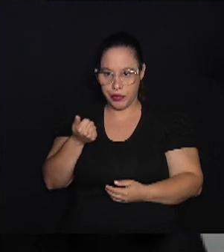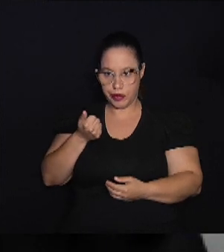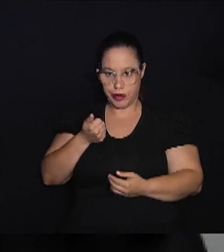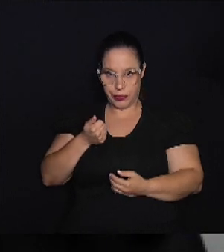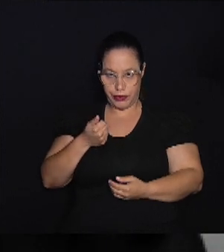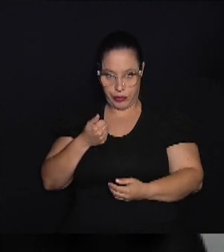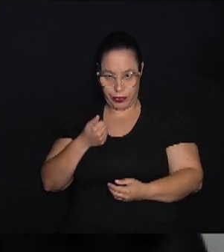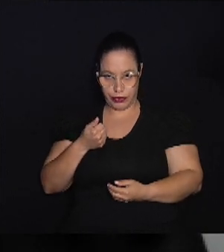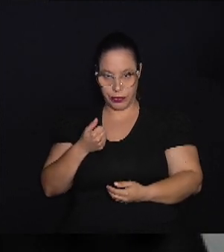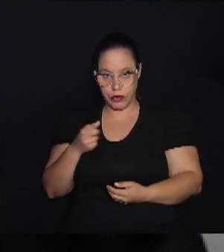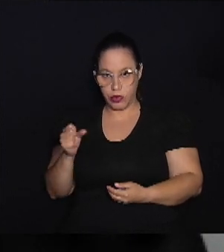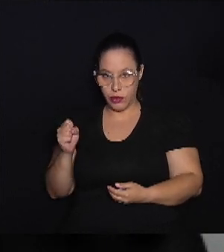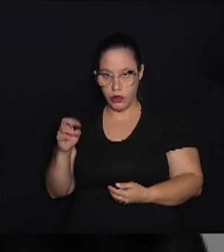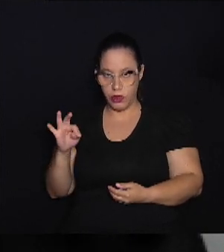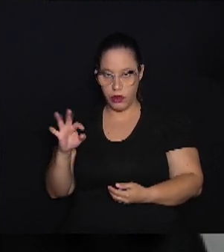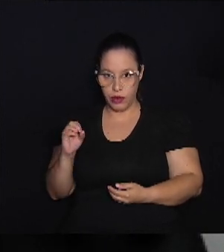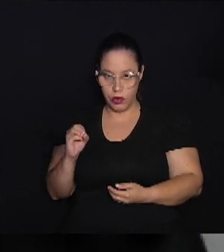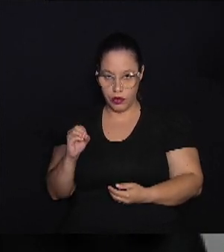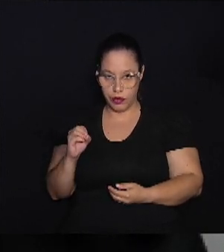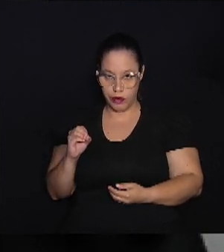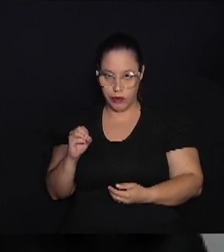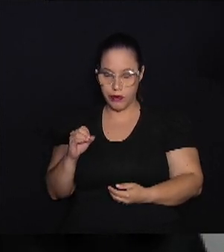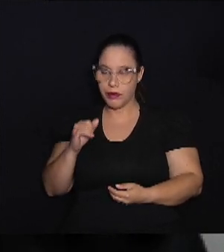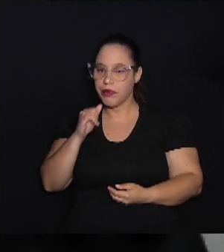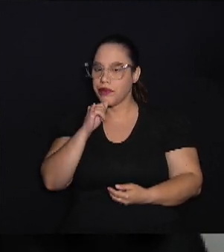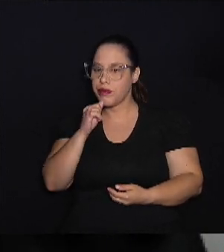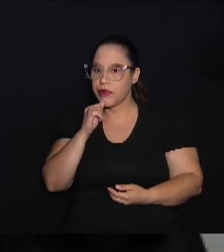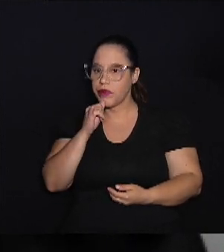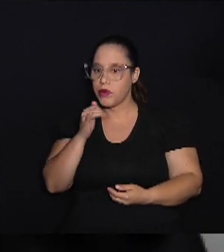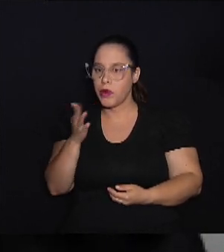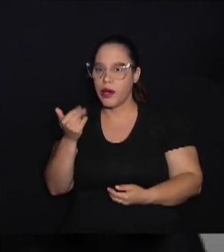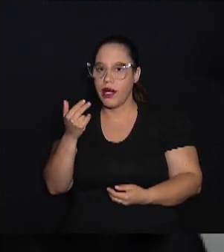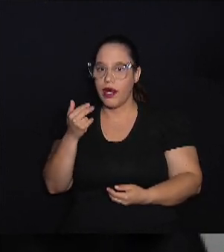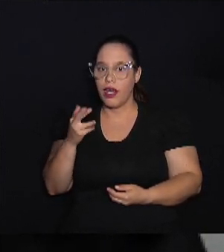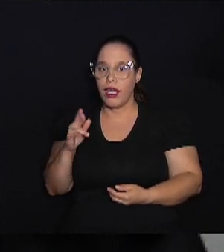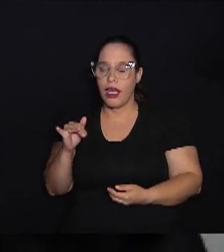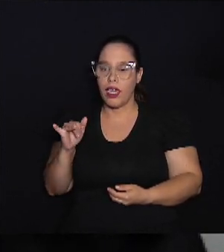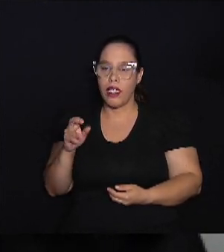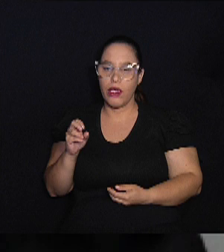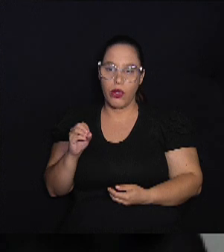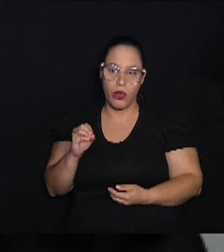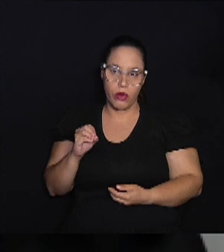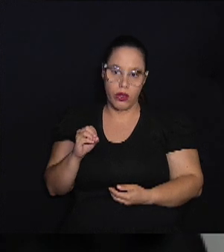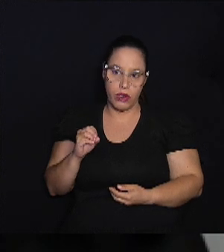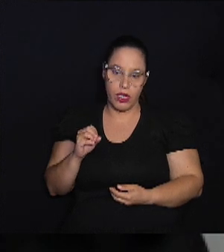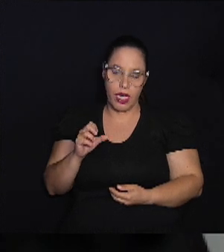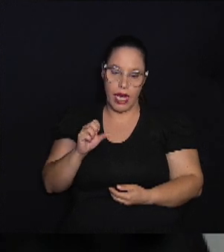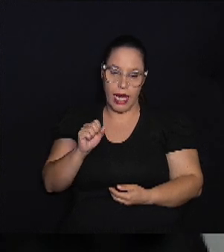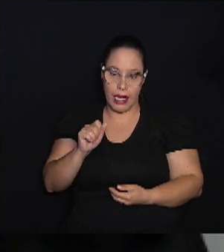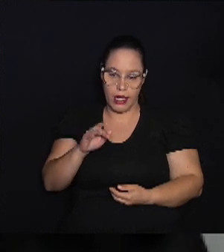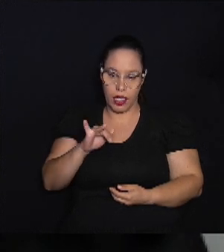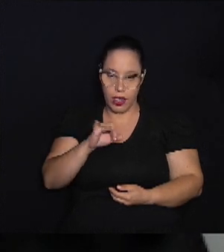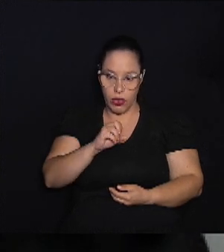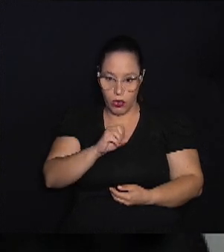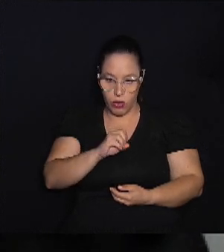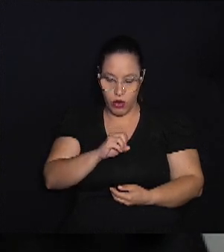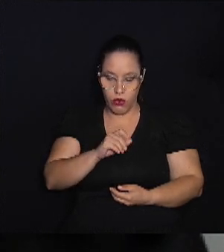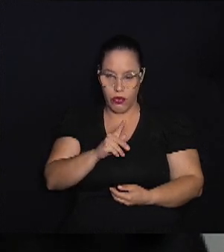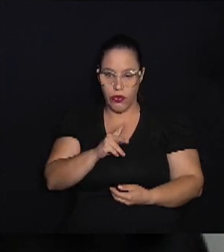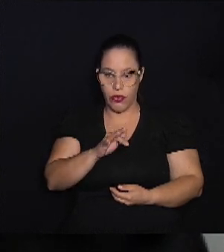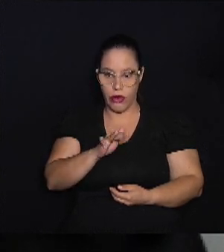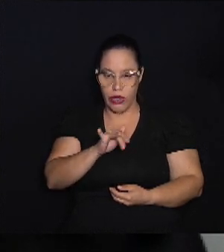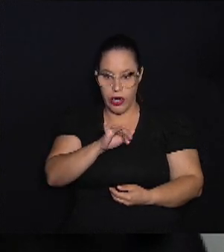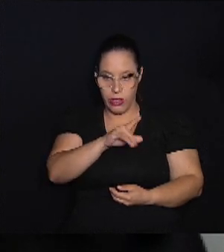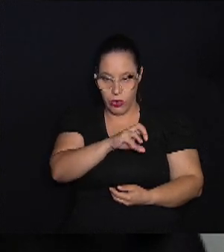do ósseo dela. Então, por exemplo, alimentos ricos em ácido fólico são essenciais de estarem